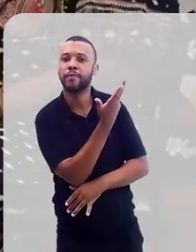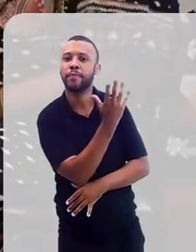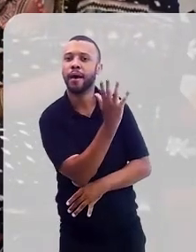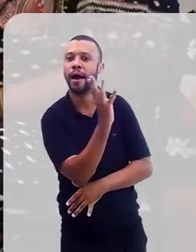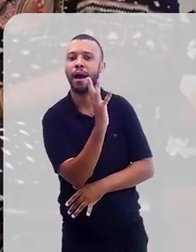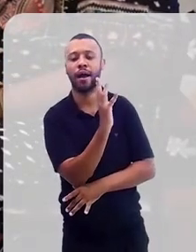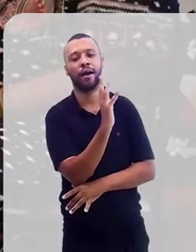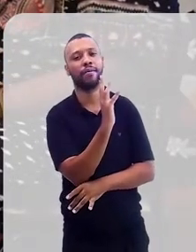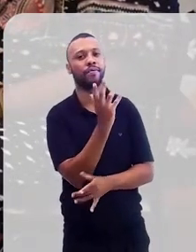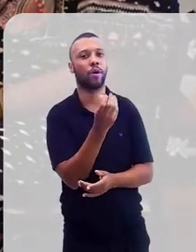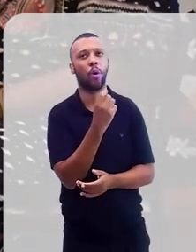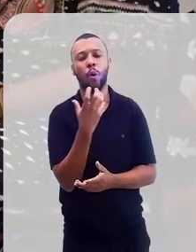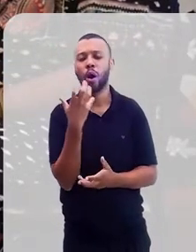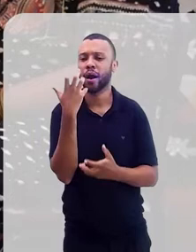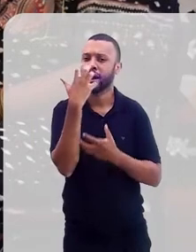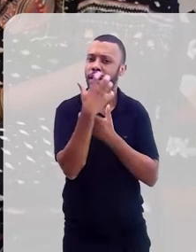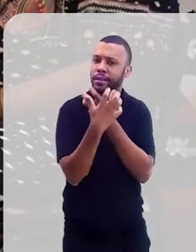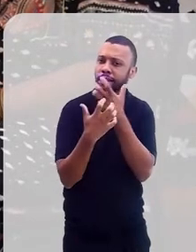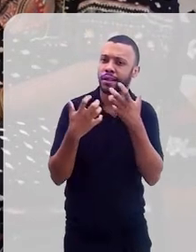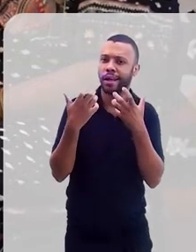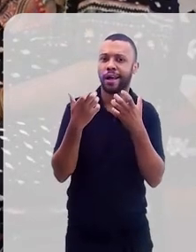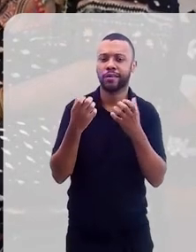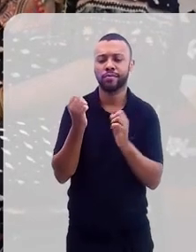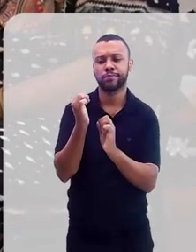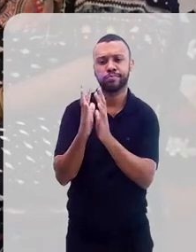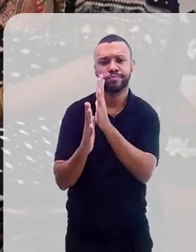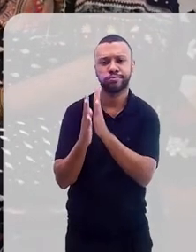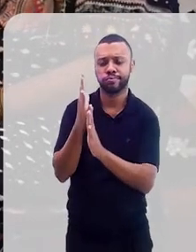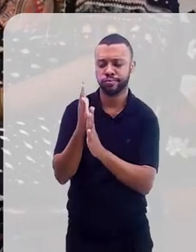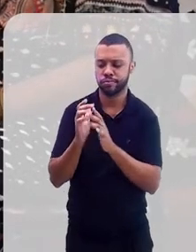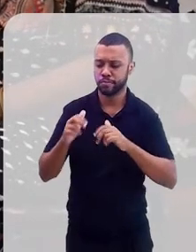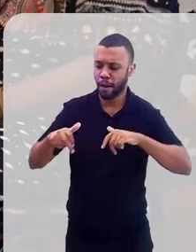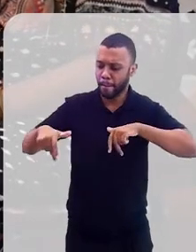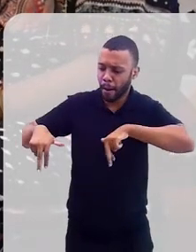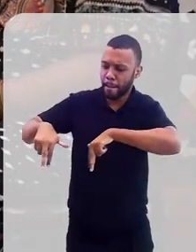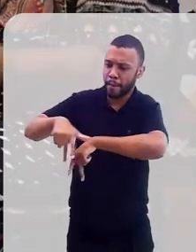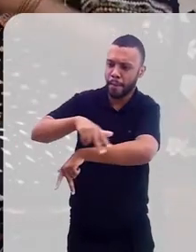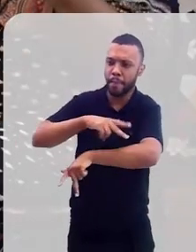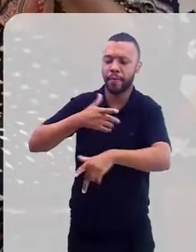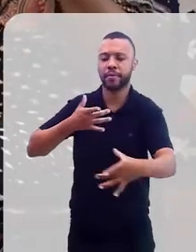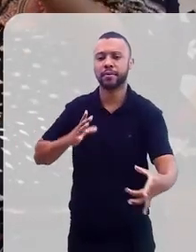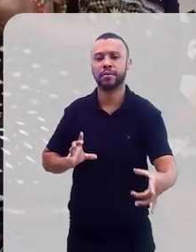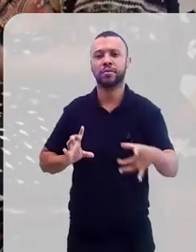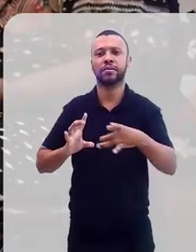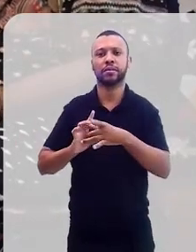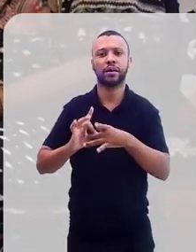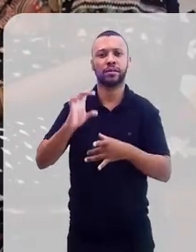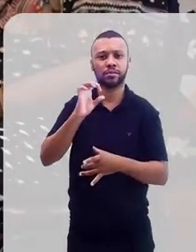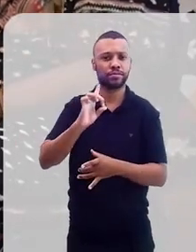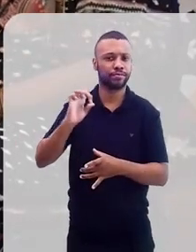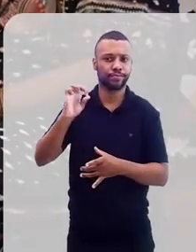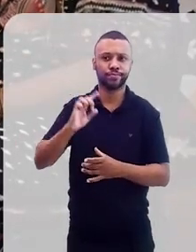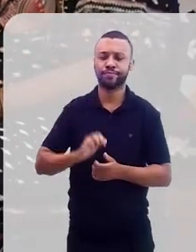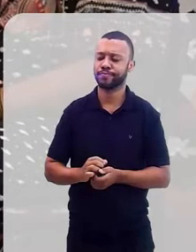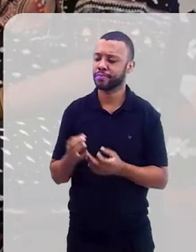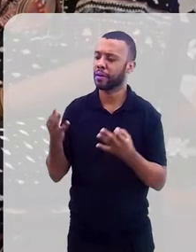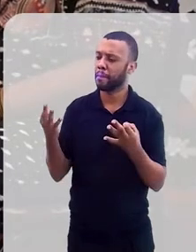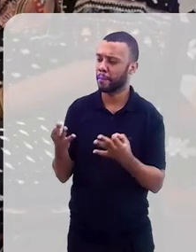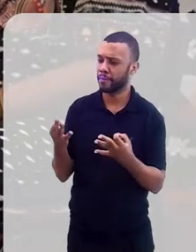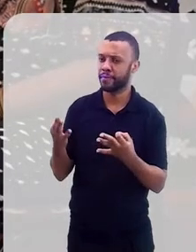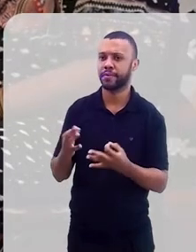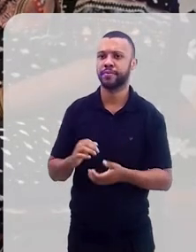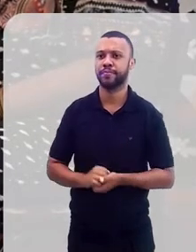oferenda para uma árvore, ou então cantar em torno de uma fogueira e se sentir conectado com o divino,